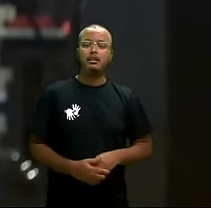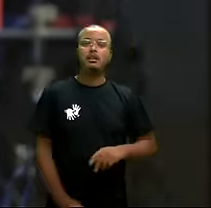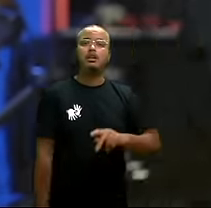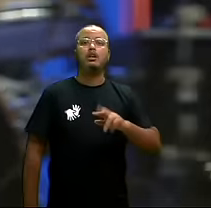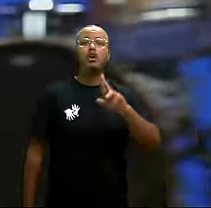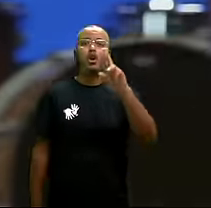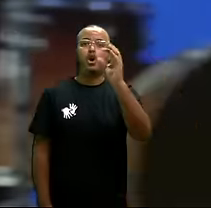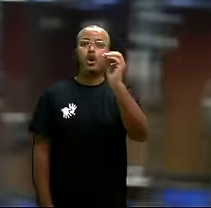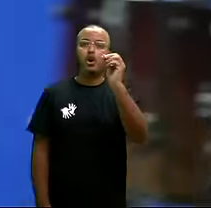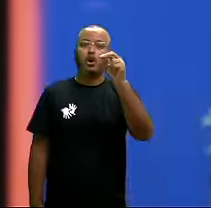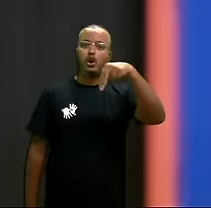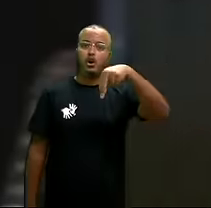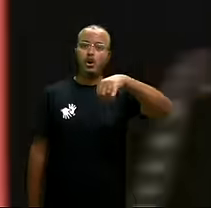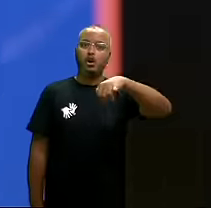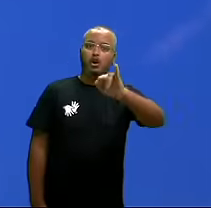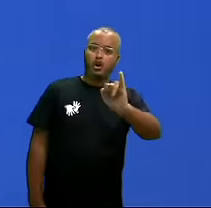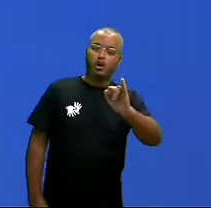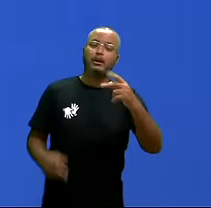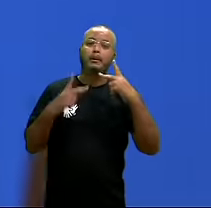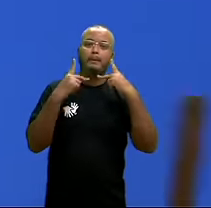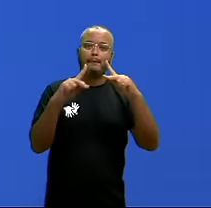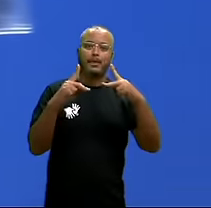Oliveira. Eu falei: ai, não.